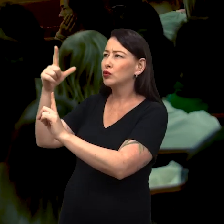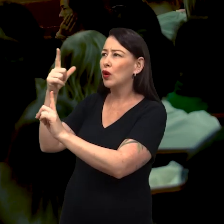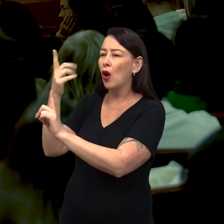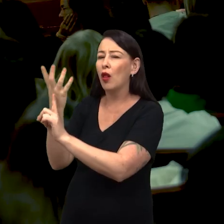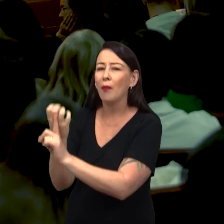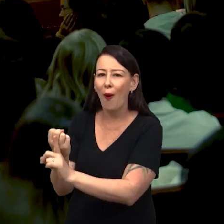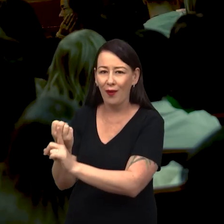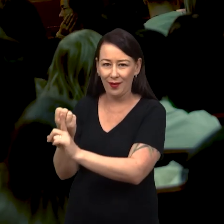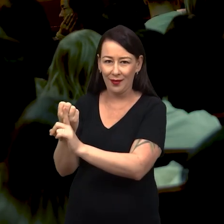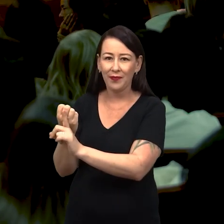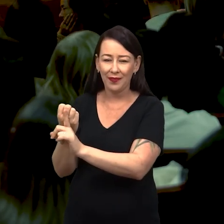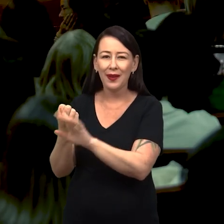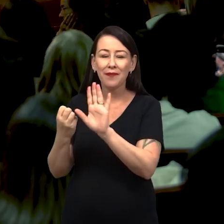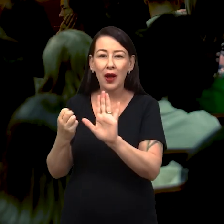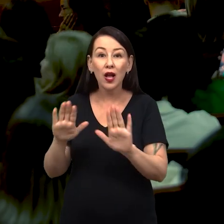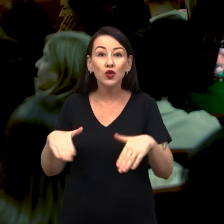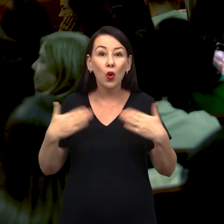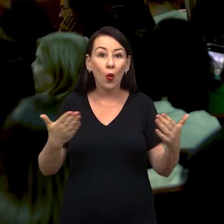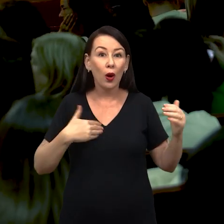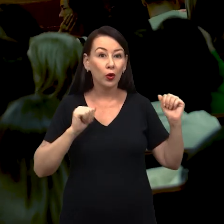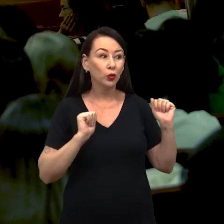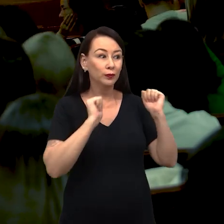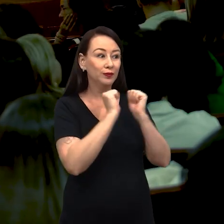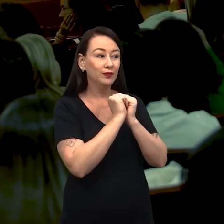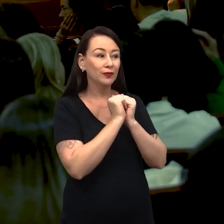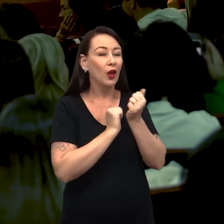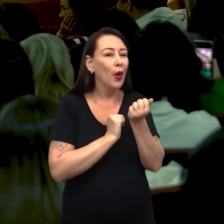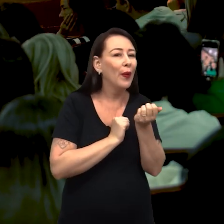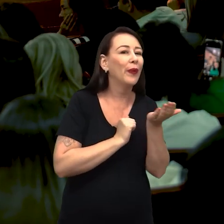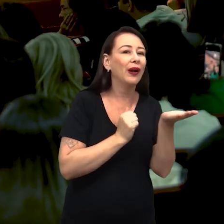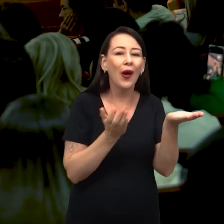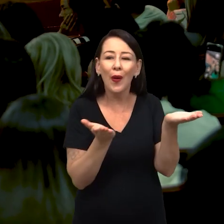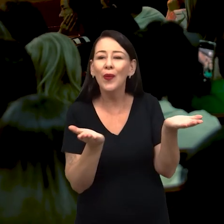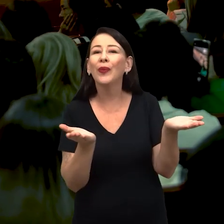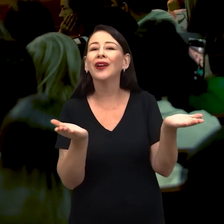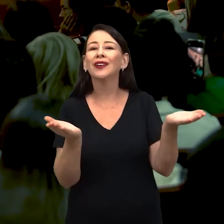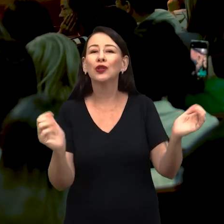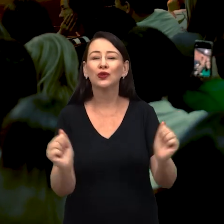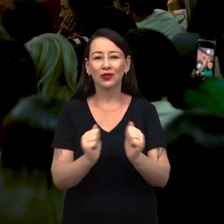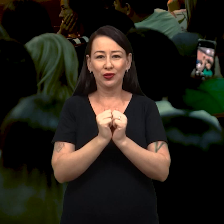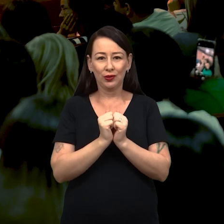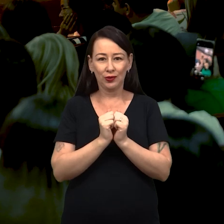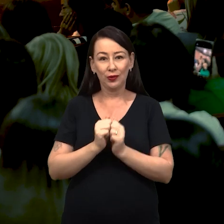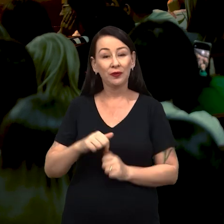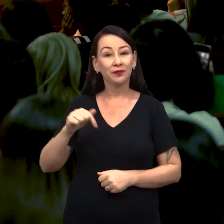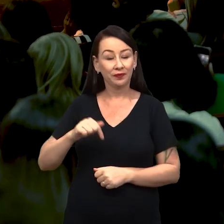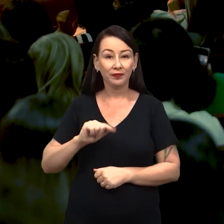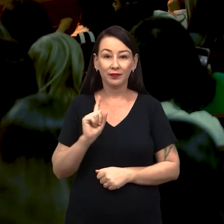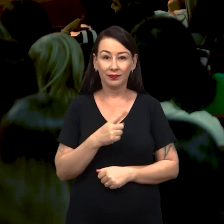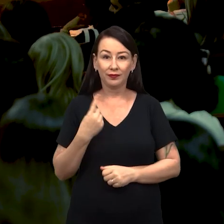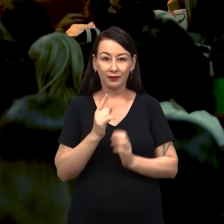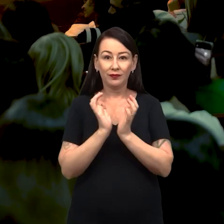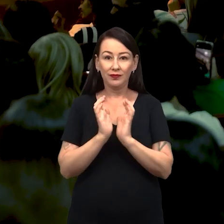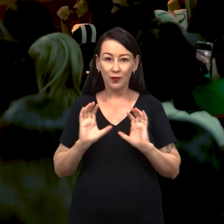Mas quando você está bem acompanhado, você compartilha sopros, né? Como a gente está aqui numa comunidade